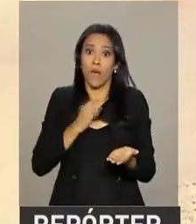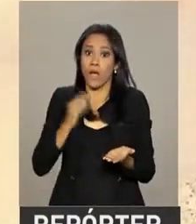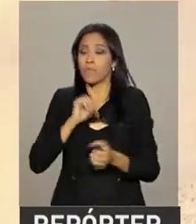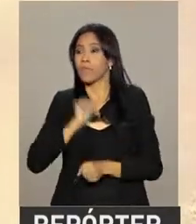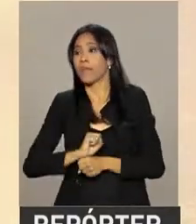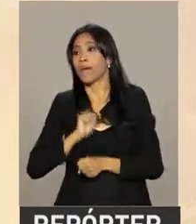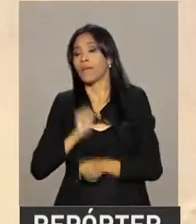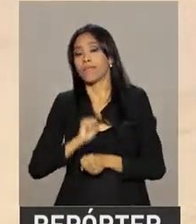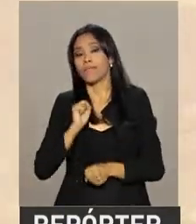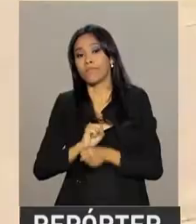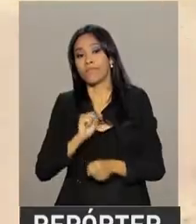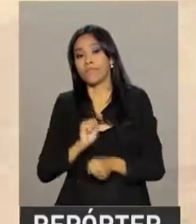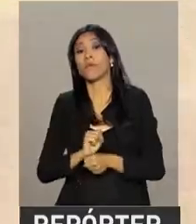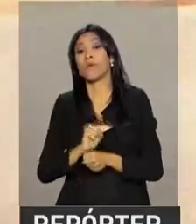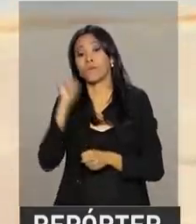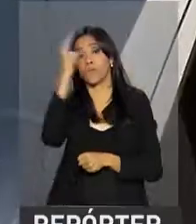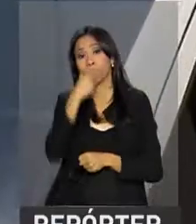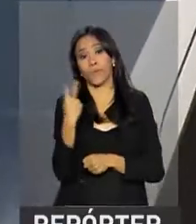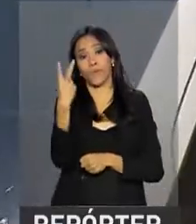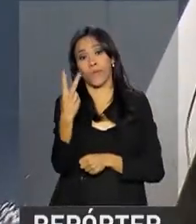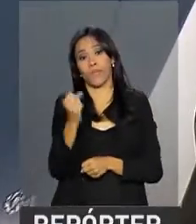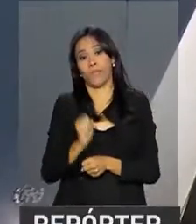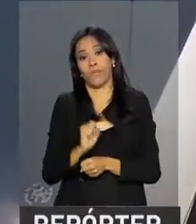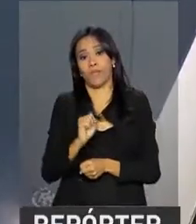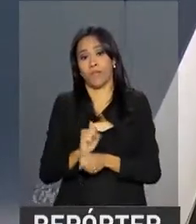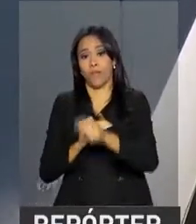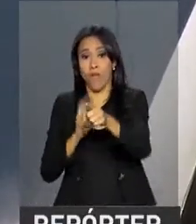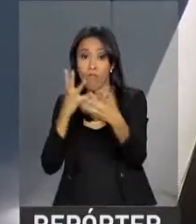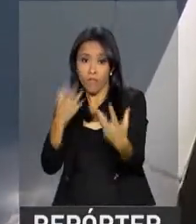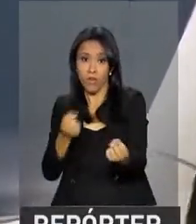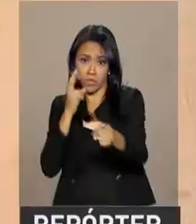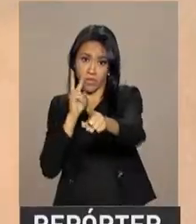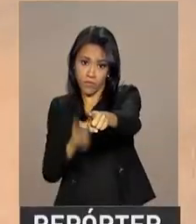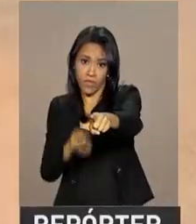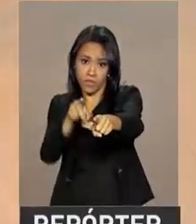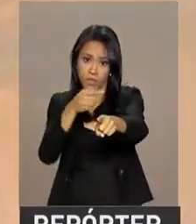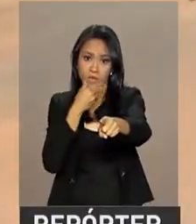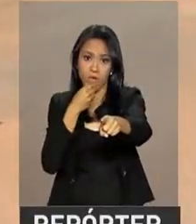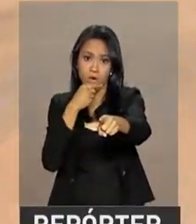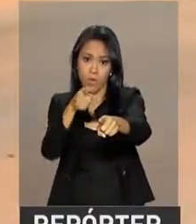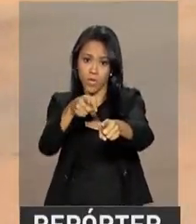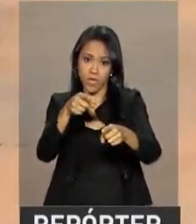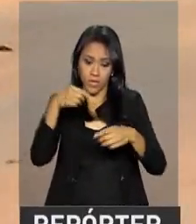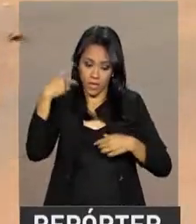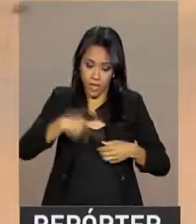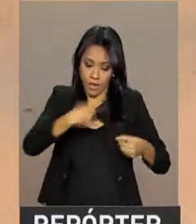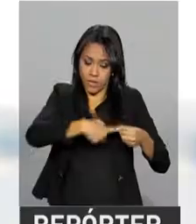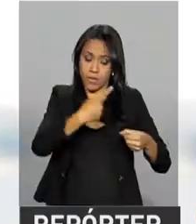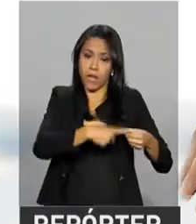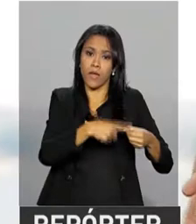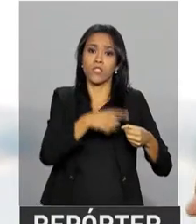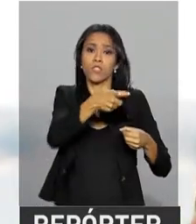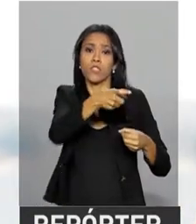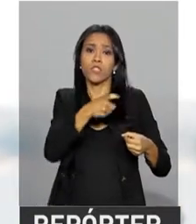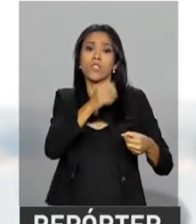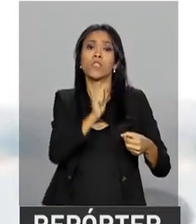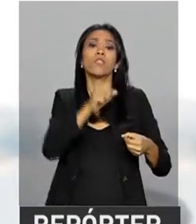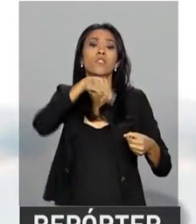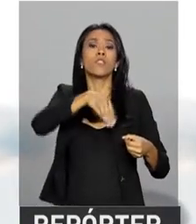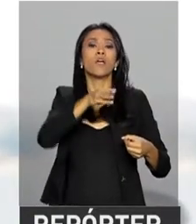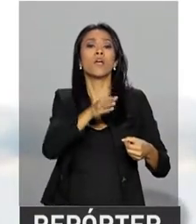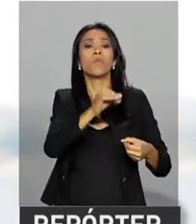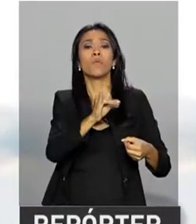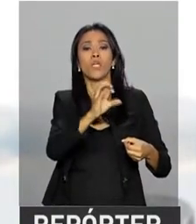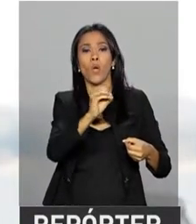pela travessia pode levar até duas horas nós vamos acompanhar o orlando sales que está saindo de xambioá pra são geraldo do araguaia